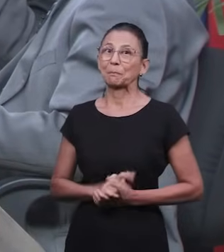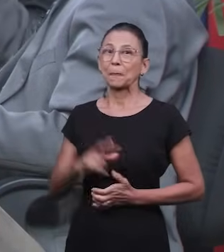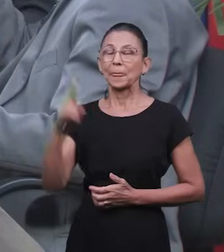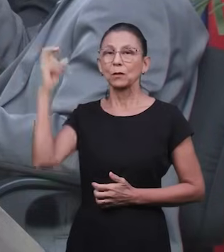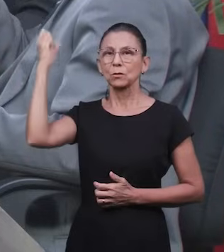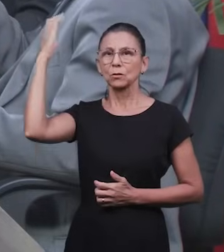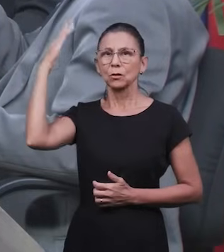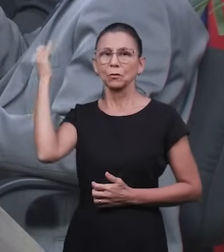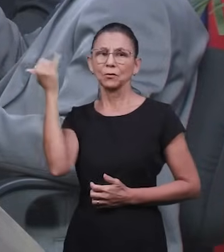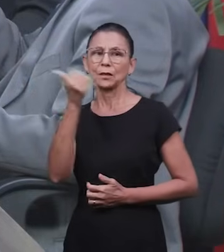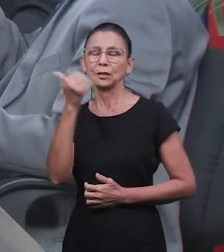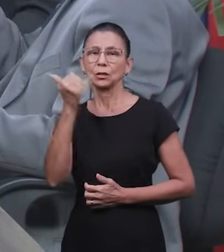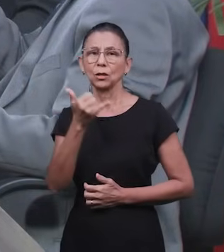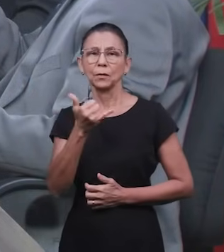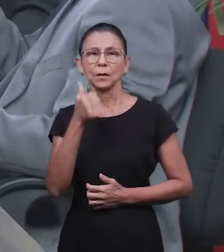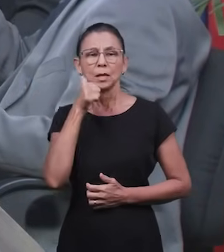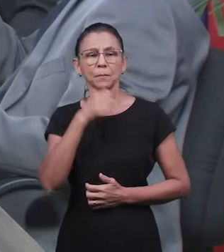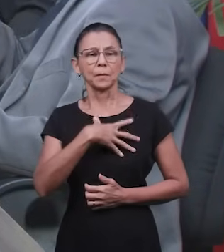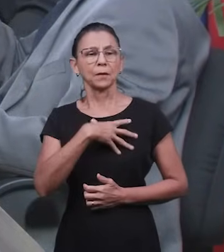sua vergonha,